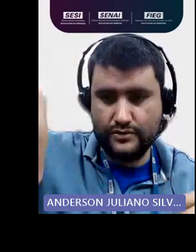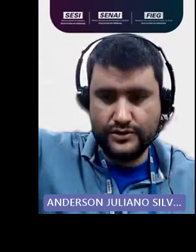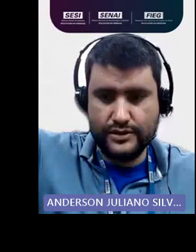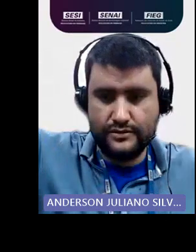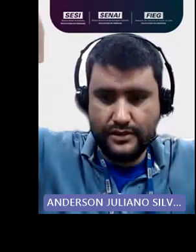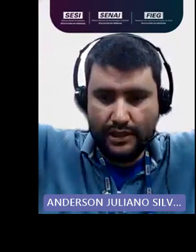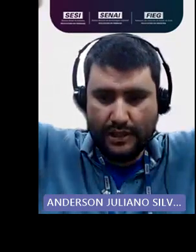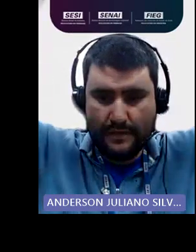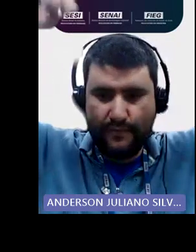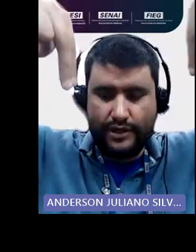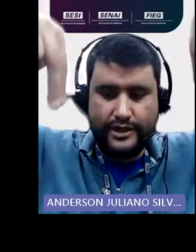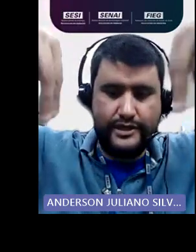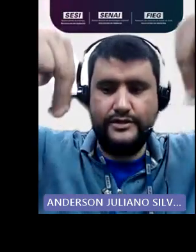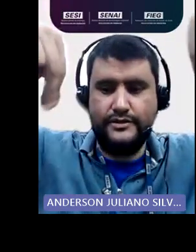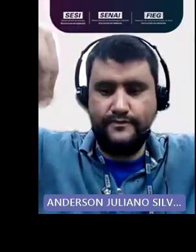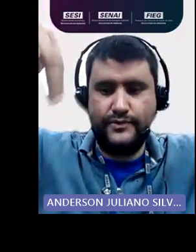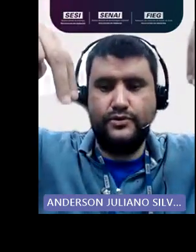meio, ou se não,